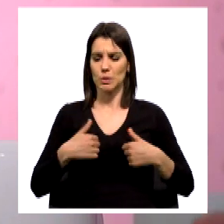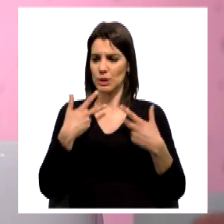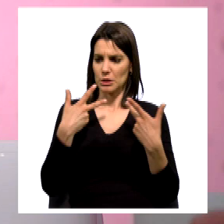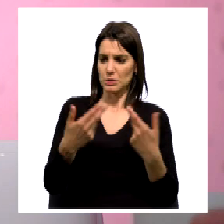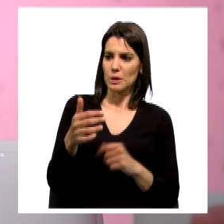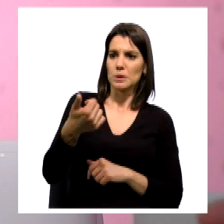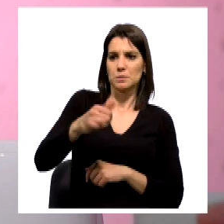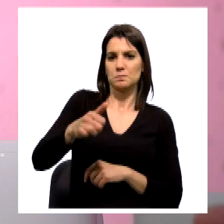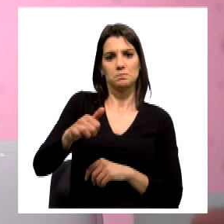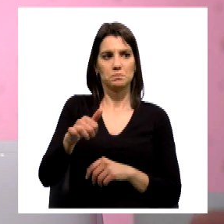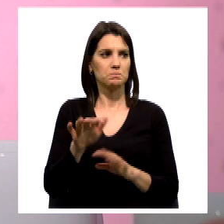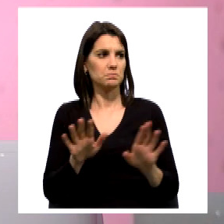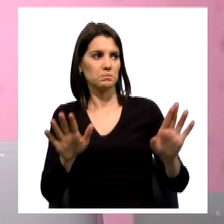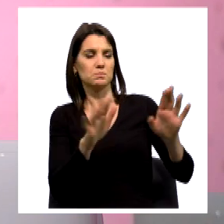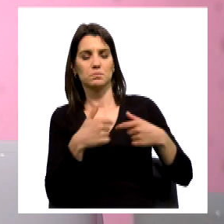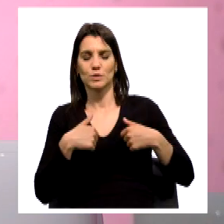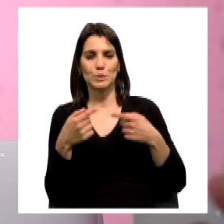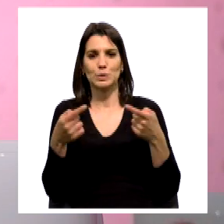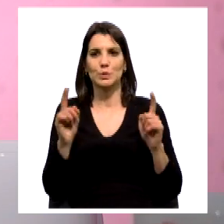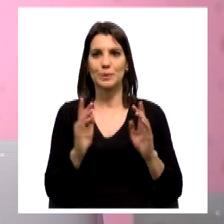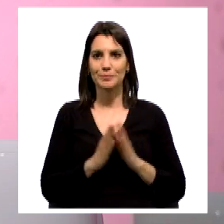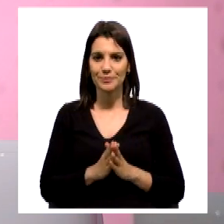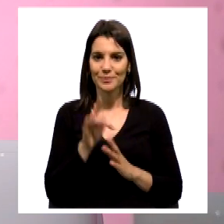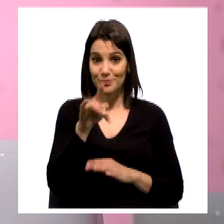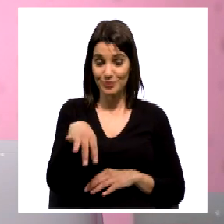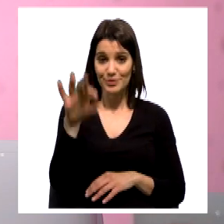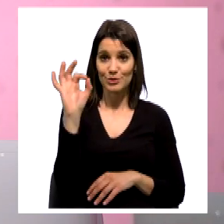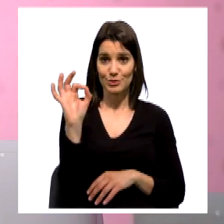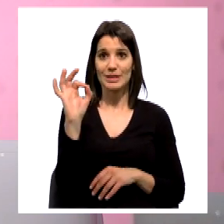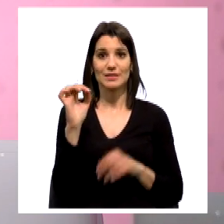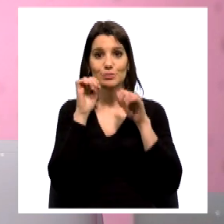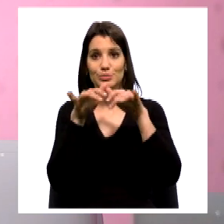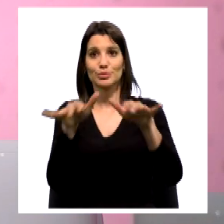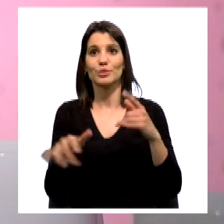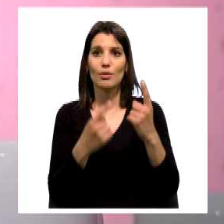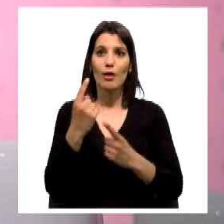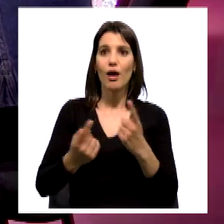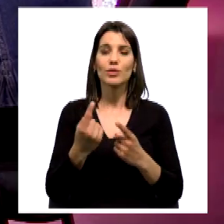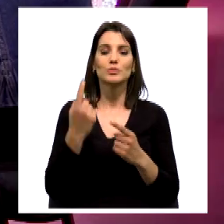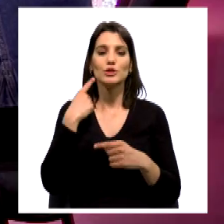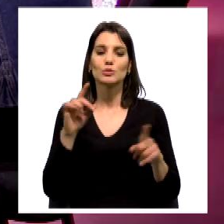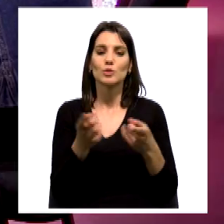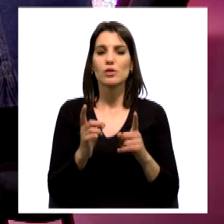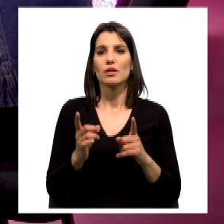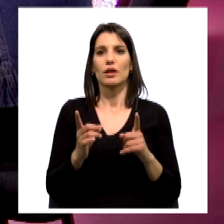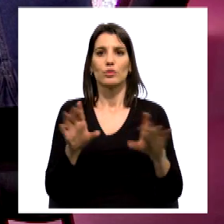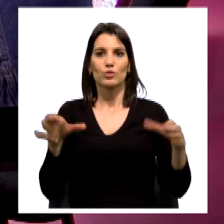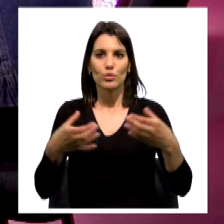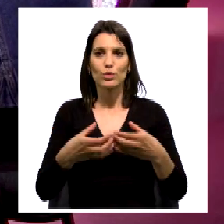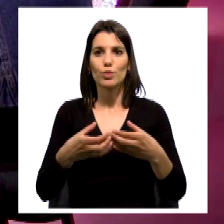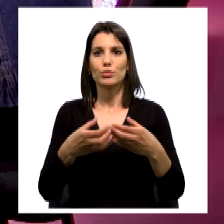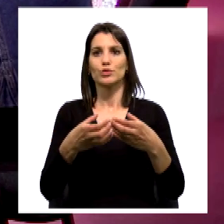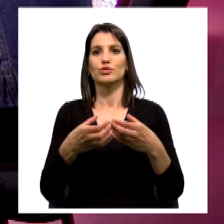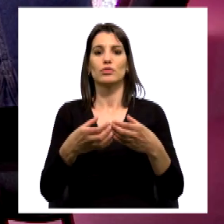de criticar ou opinar aquilo que se passa no meio. Ao tu escolheres divulgar certos discos ou certas